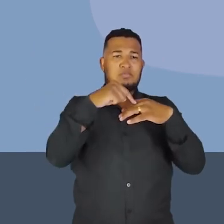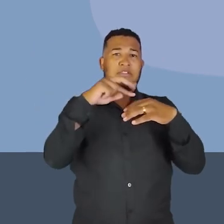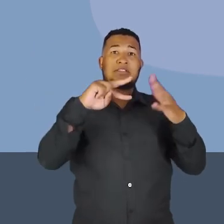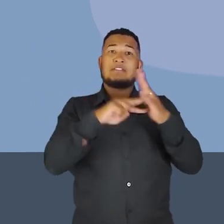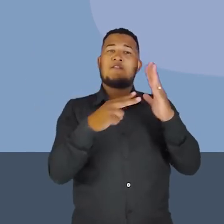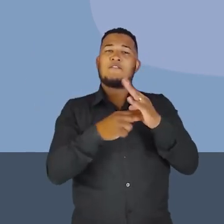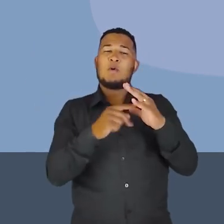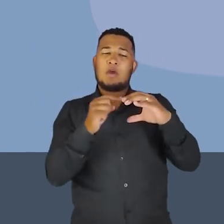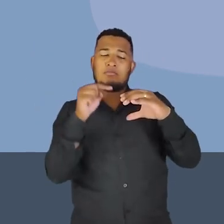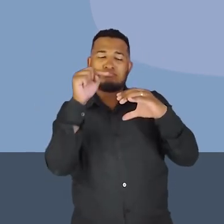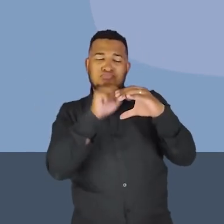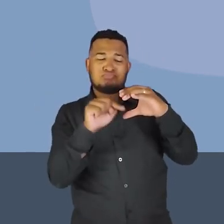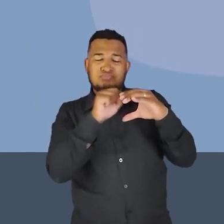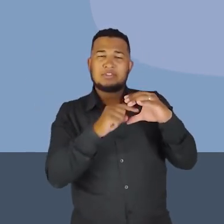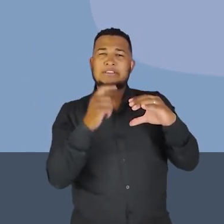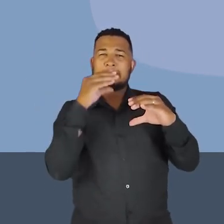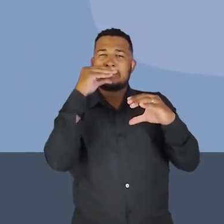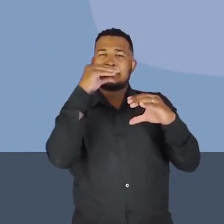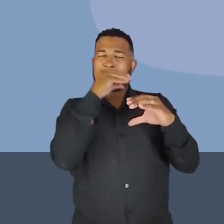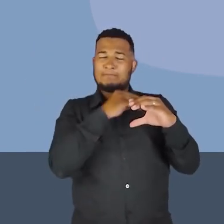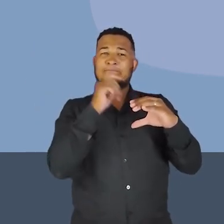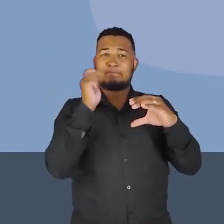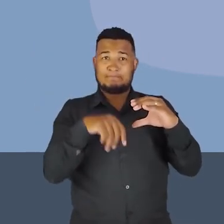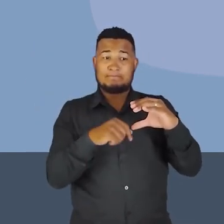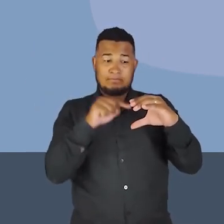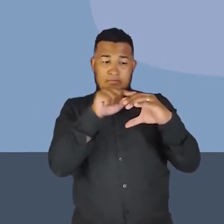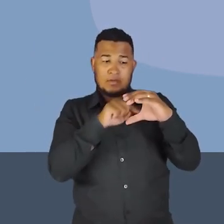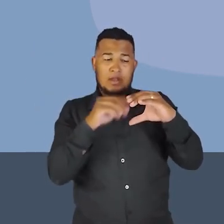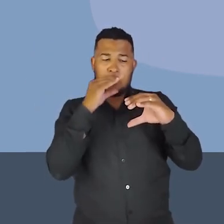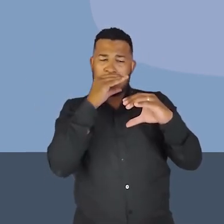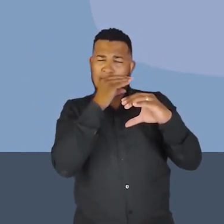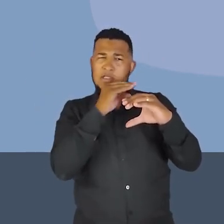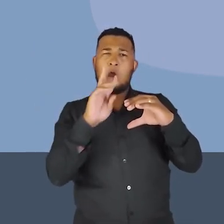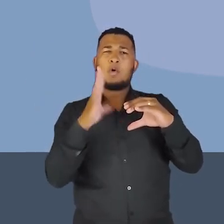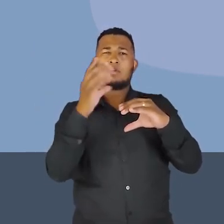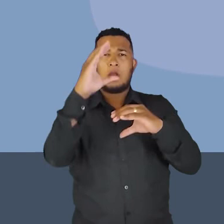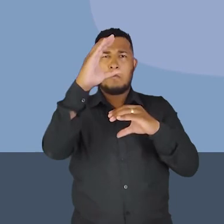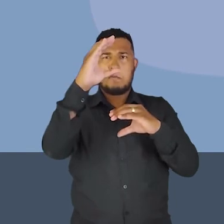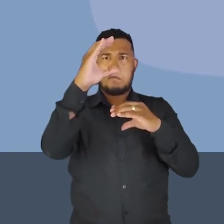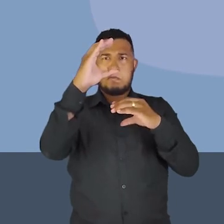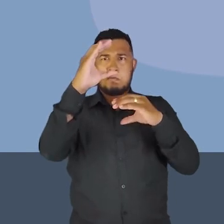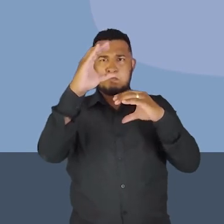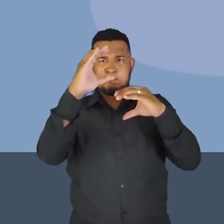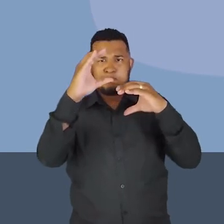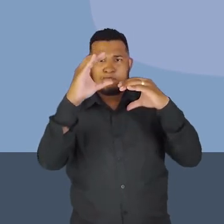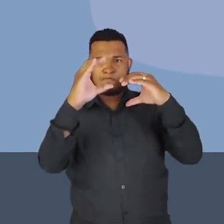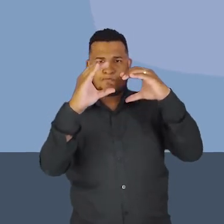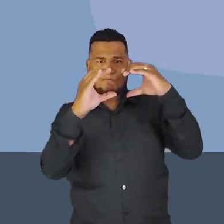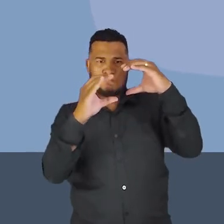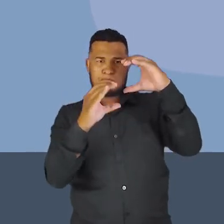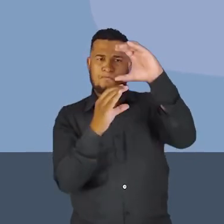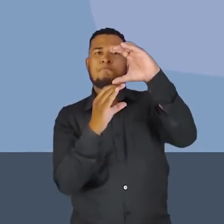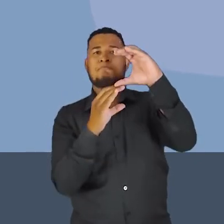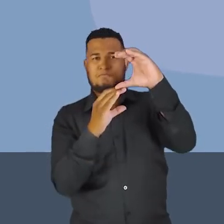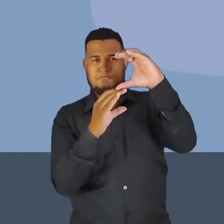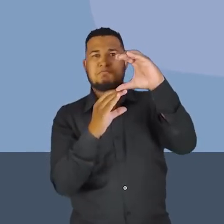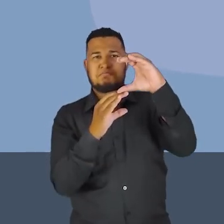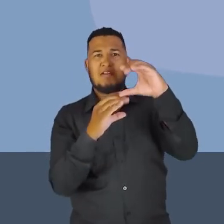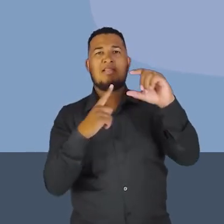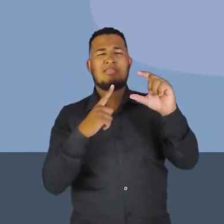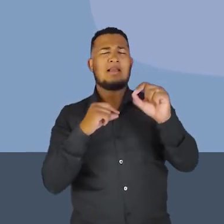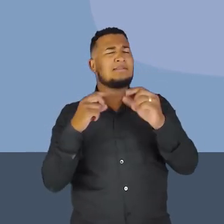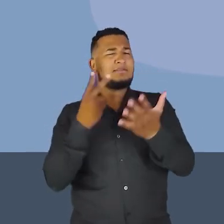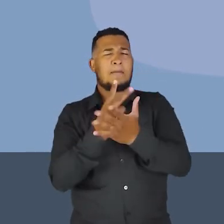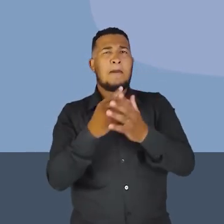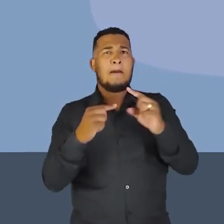ar que está aqui mais embaixo. Tá? Bom, esse ar quente ele vai subir, né, o ar frio que está lá em cima ele vai descer, a gente tem esse ciclo,